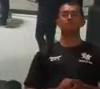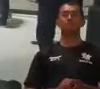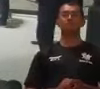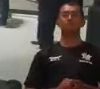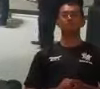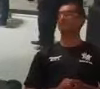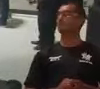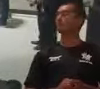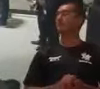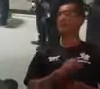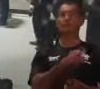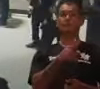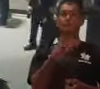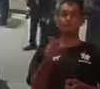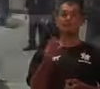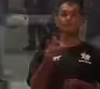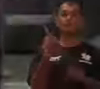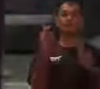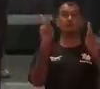Meus irmãos, a paz do Senhor,